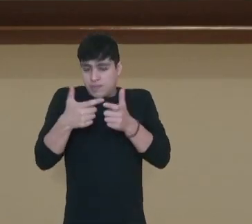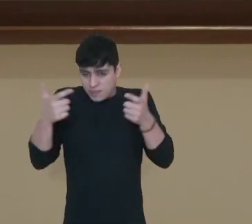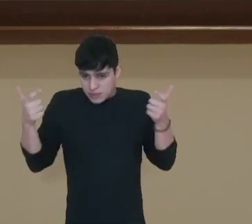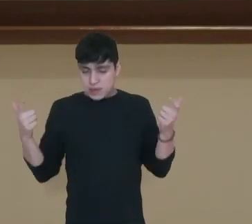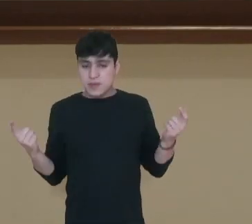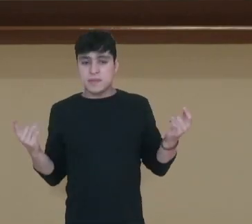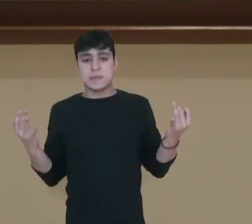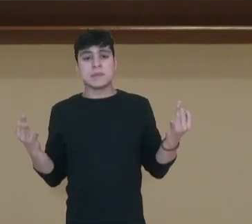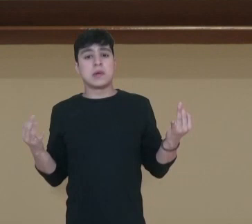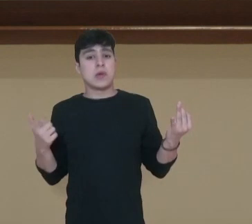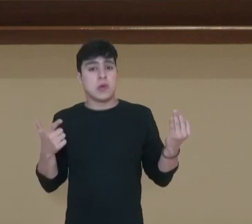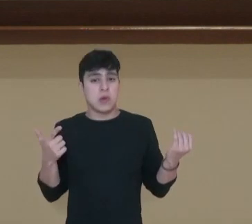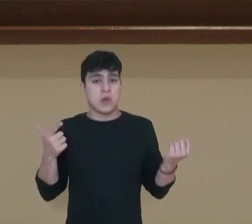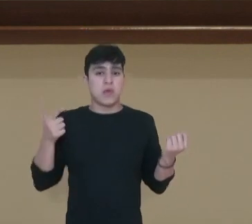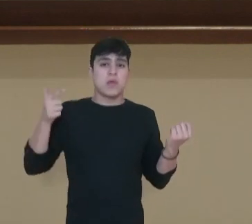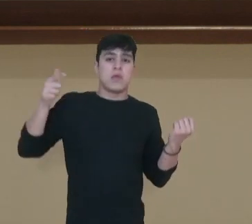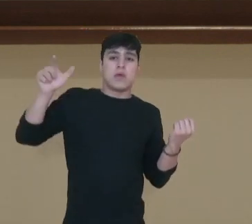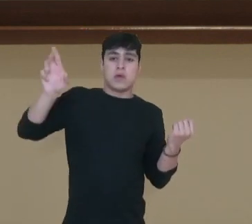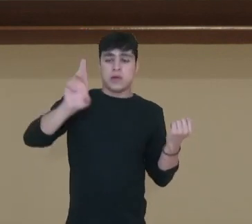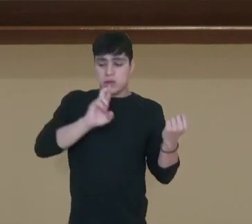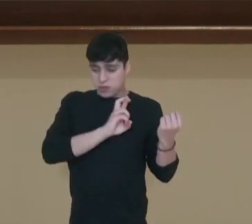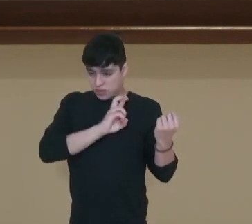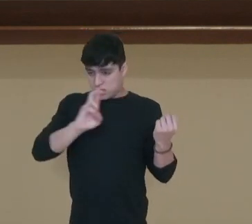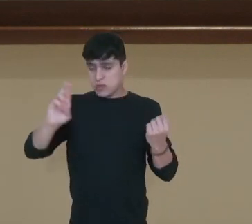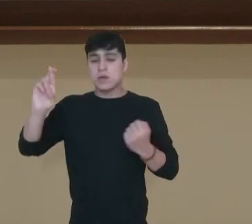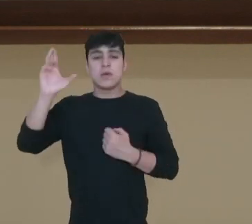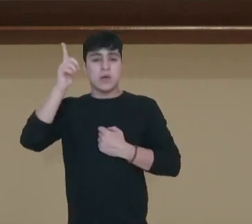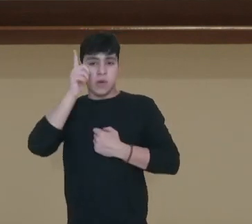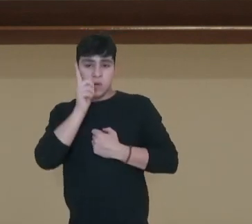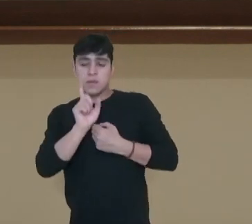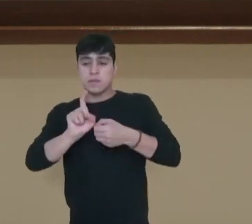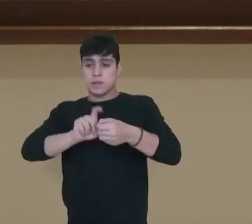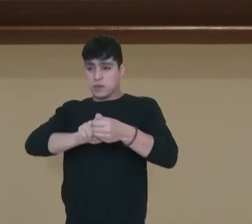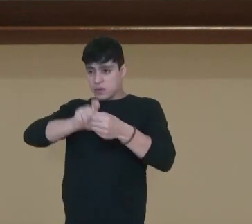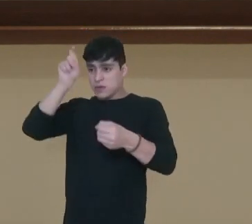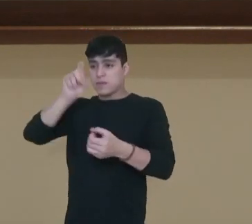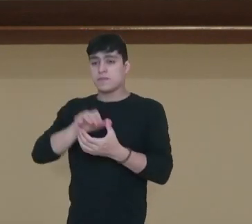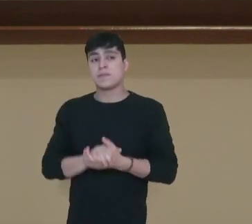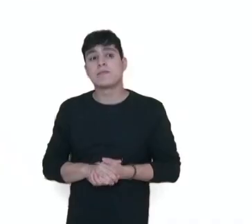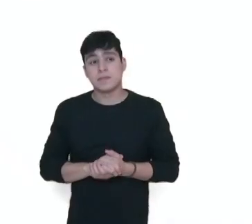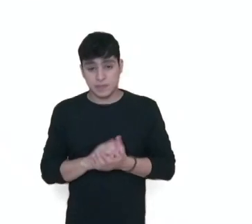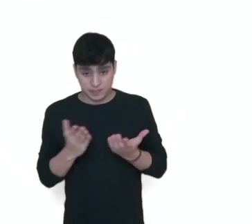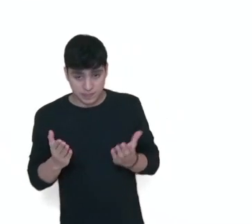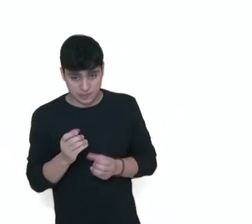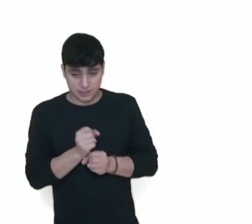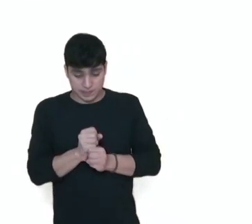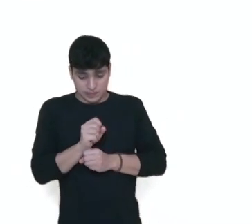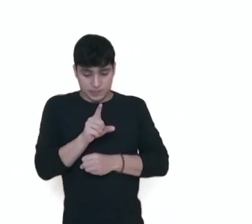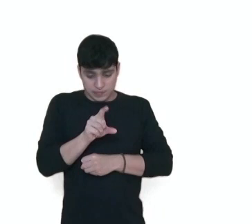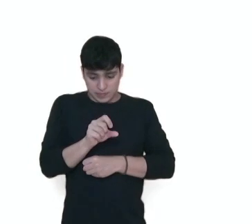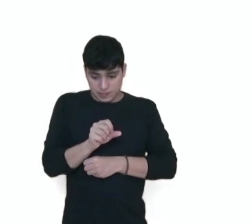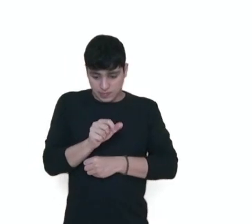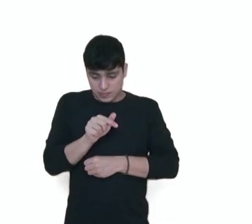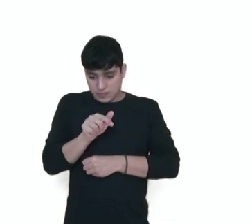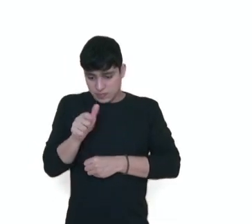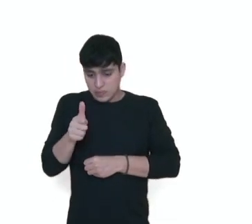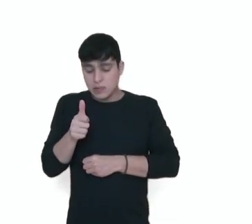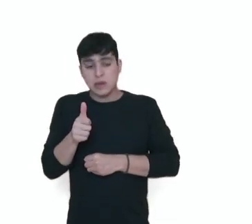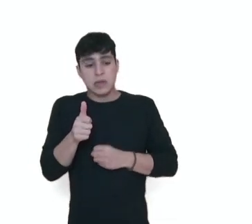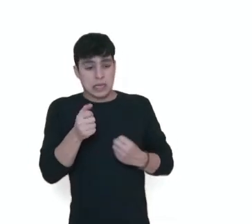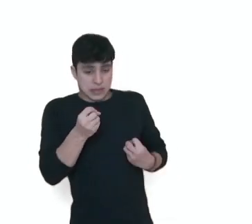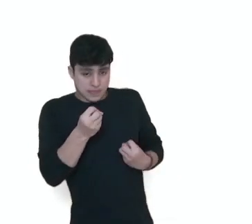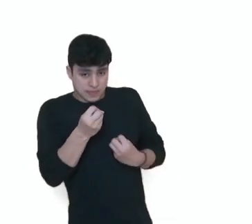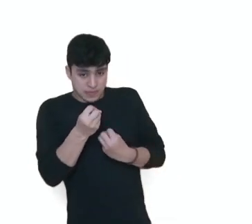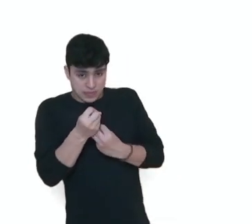contexto religioso, vão conseguir a sua independência também. E em 1971, com o apoio da